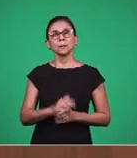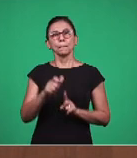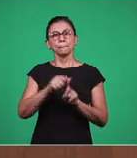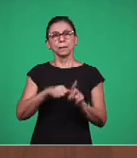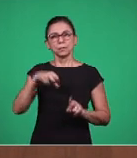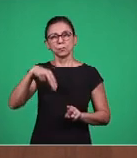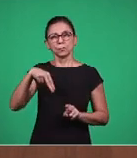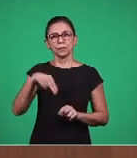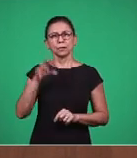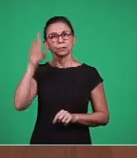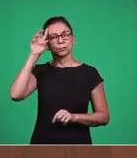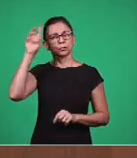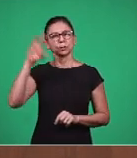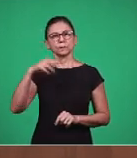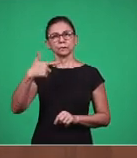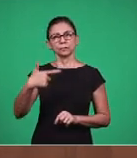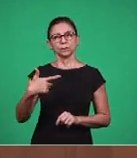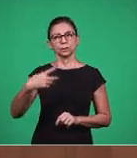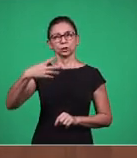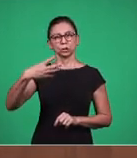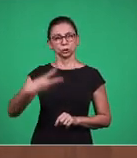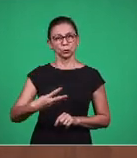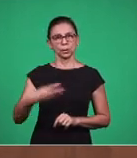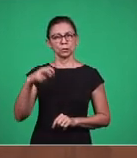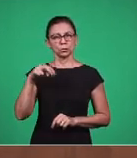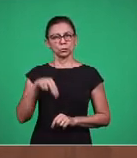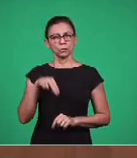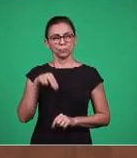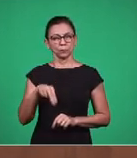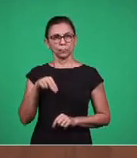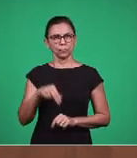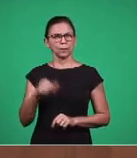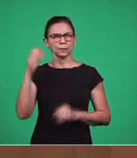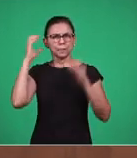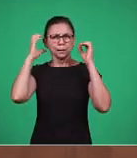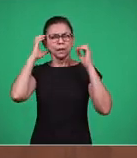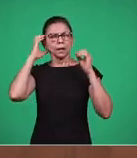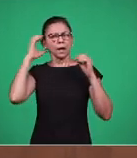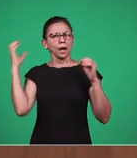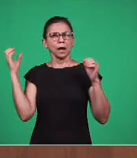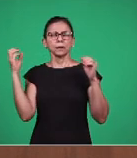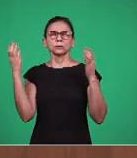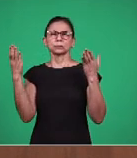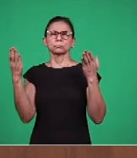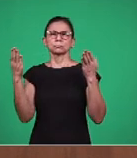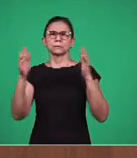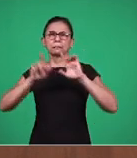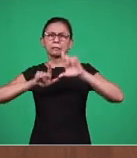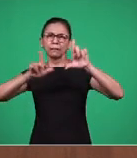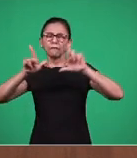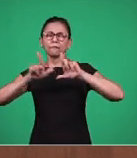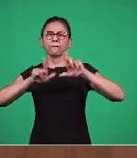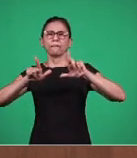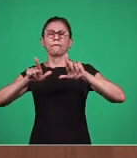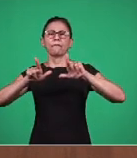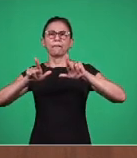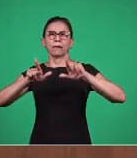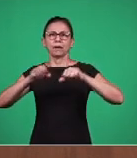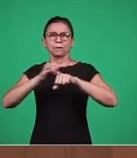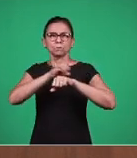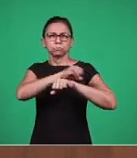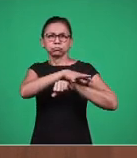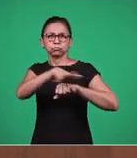através de rádio, através de todos os nossos sistemas de comunicação, todos os recursos que tivermos disponíveis, em 8